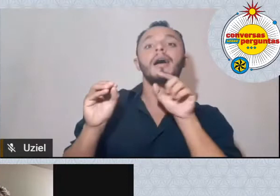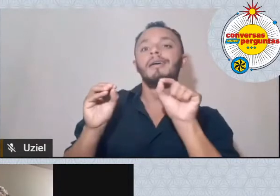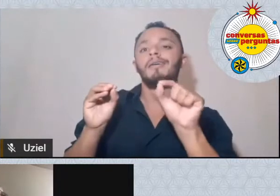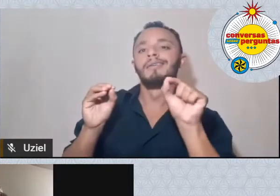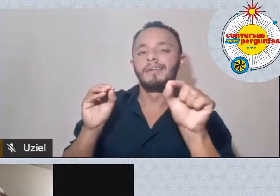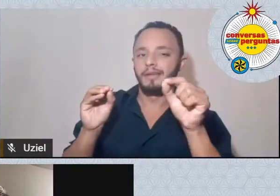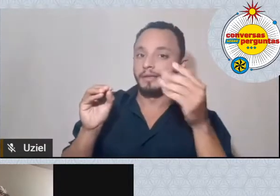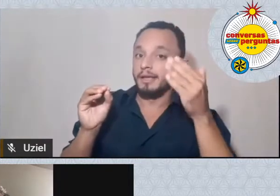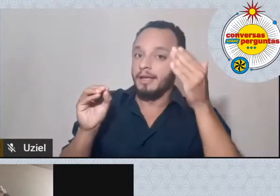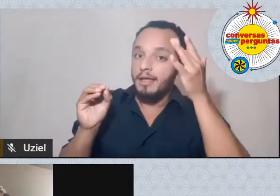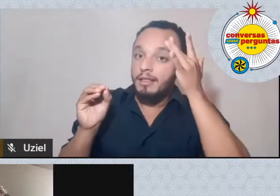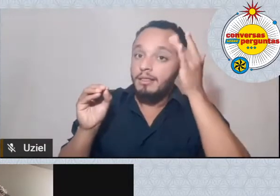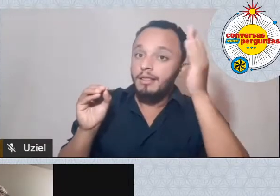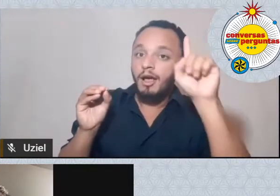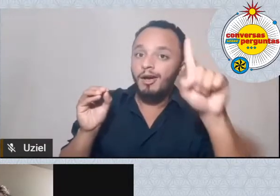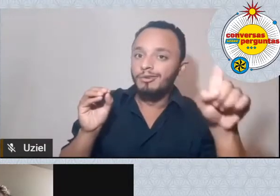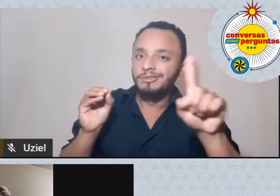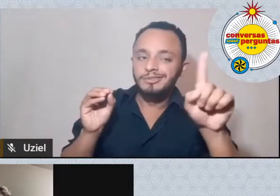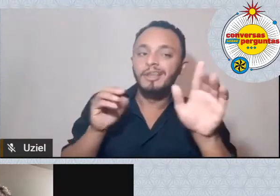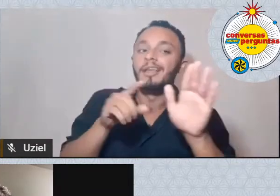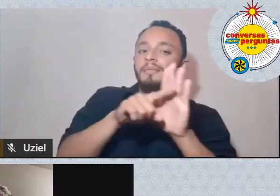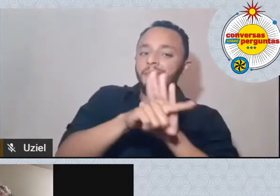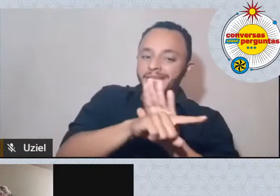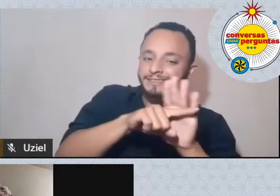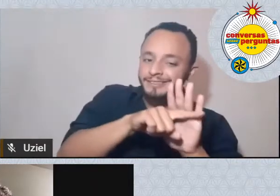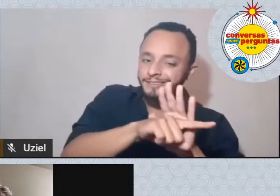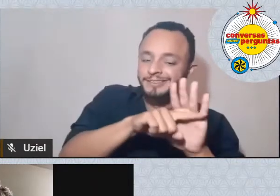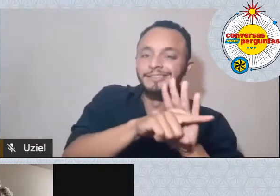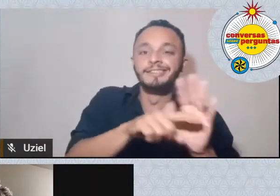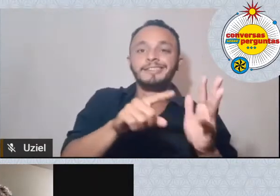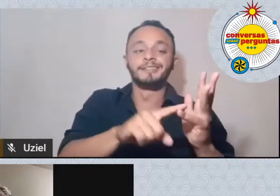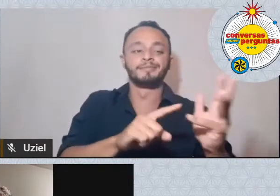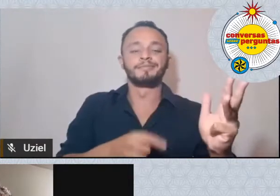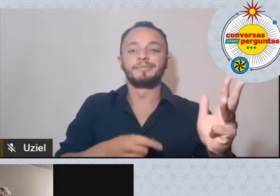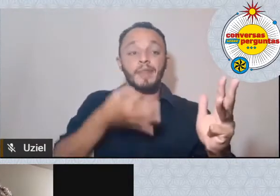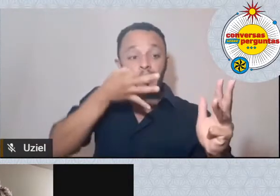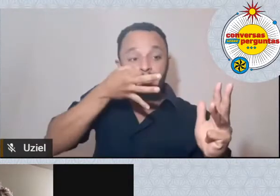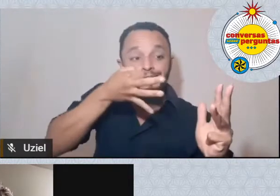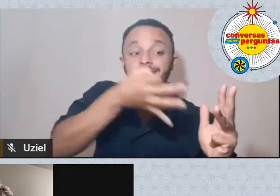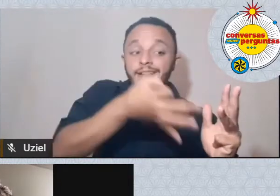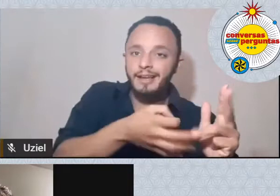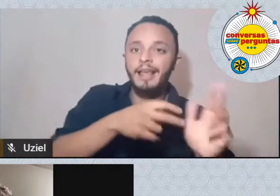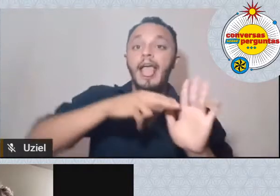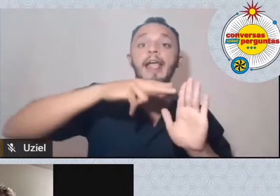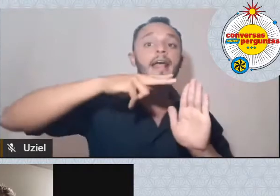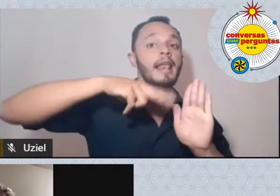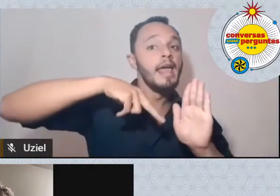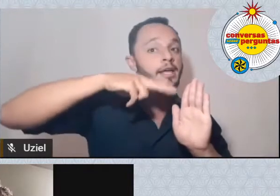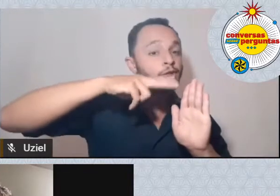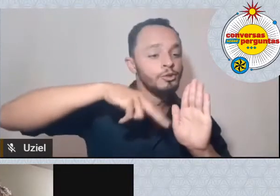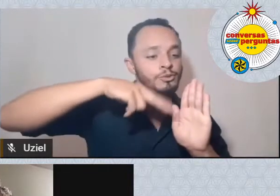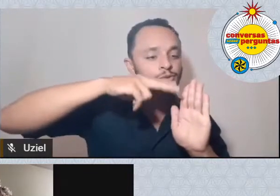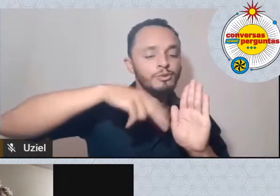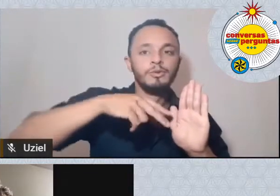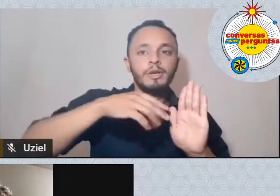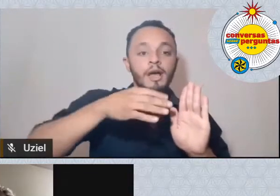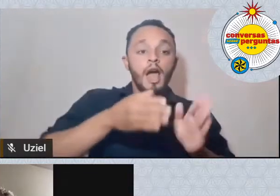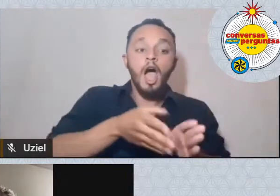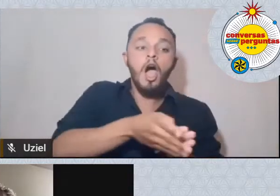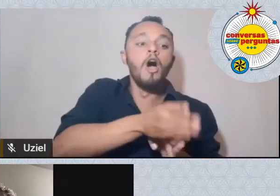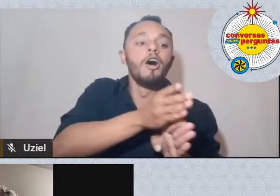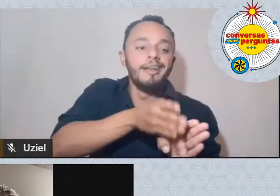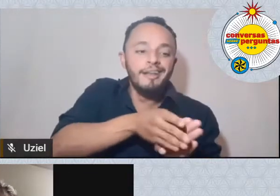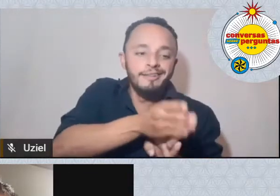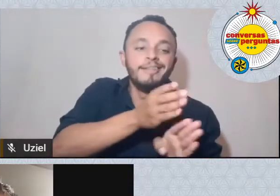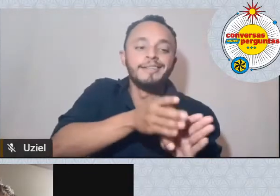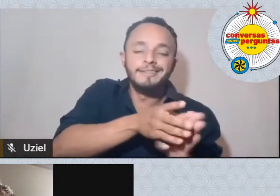sabe que cabe pesquisa, que cabe interesse, que cabe leitura, que cabe orientação para o outro. Por que